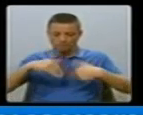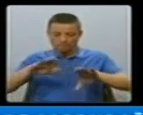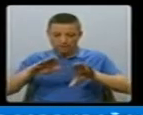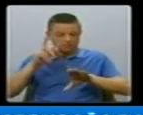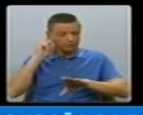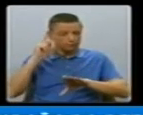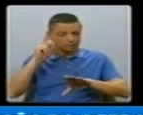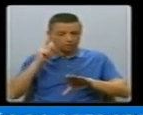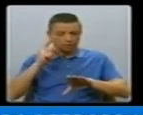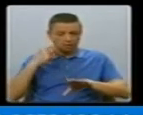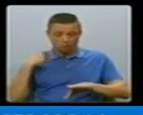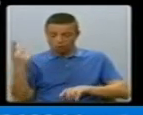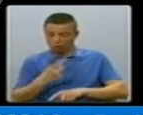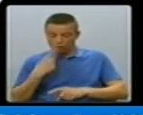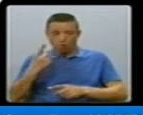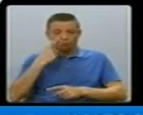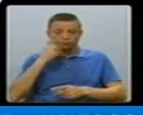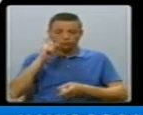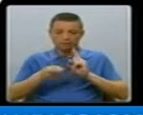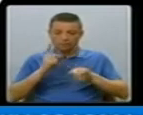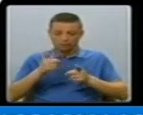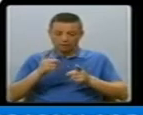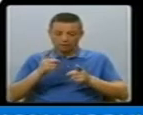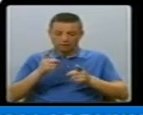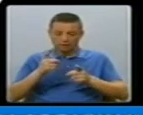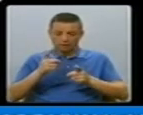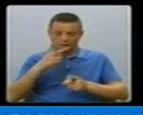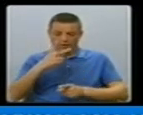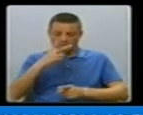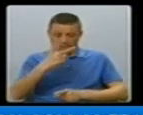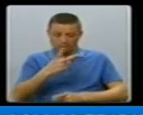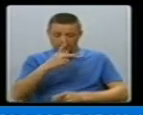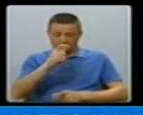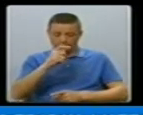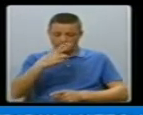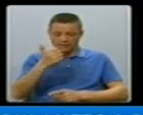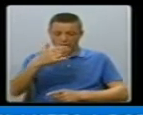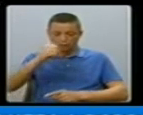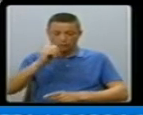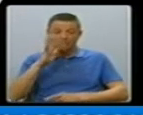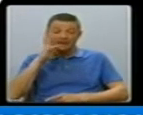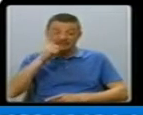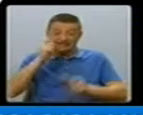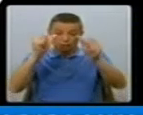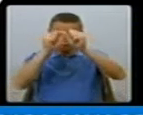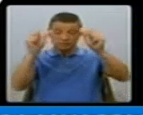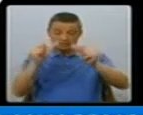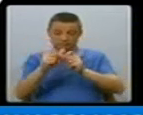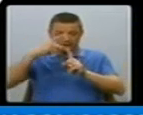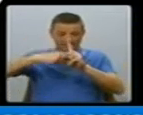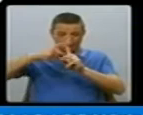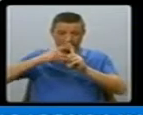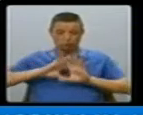nós conhecemos um bocadinho o que é a atmosfera de Vênus e o que é Vênus. Vênus é o planeta mais quente do Sistema Solar. Estamos a falar de uma temperatura